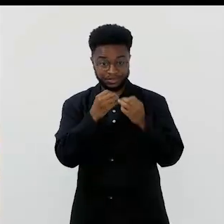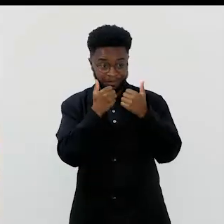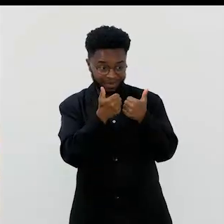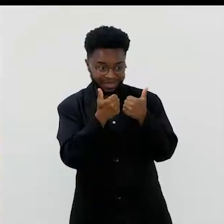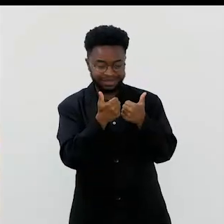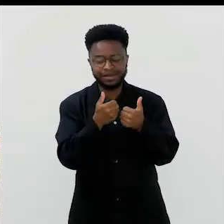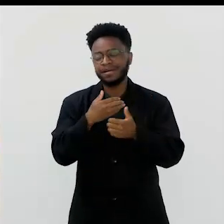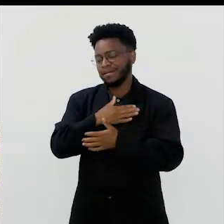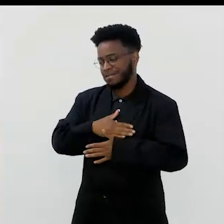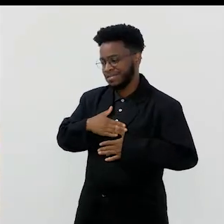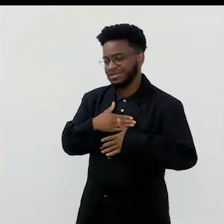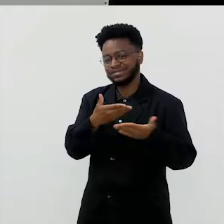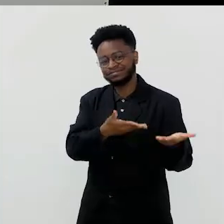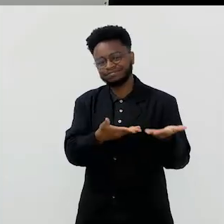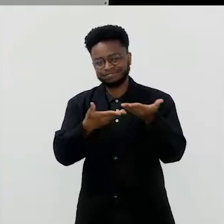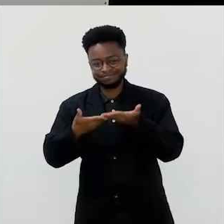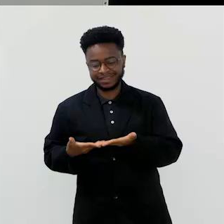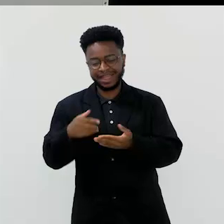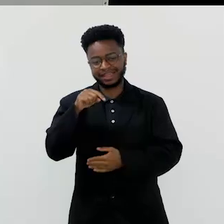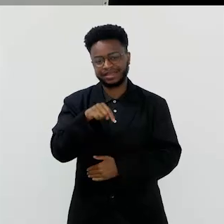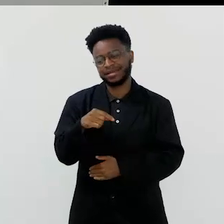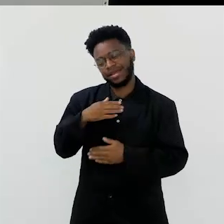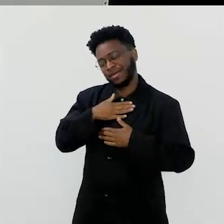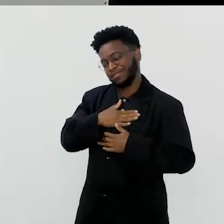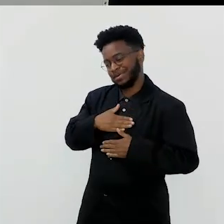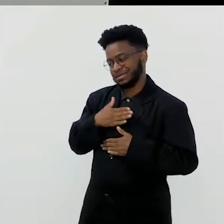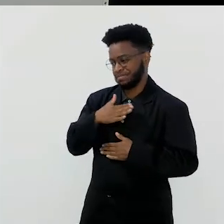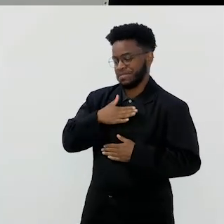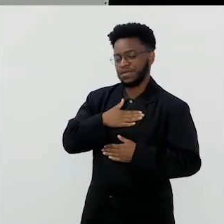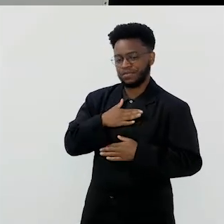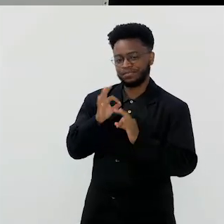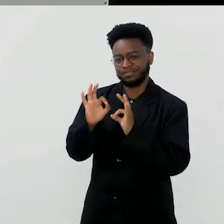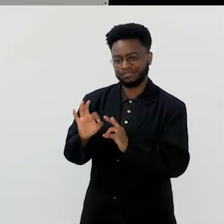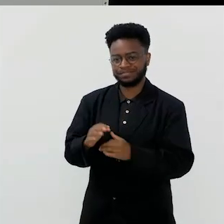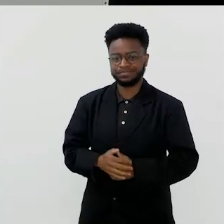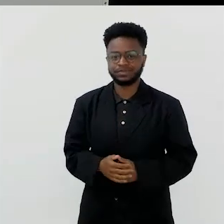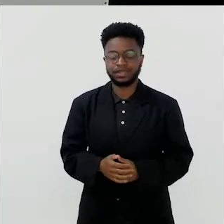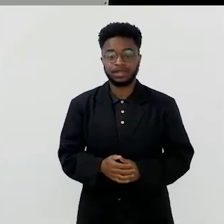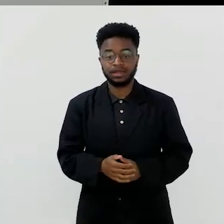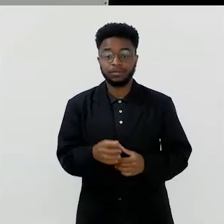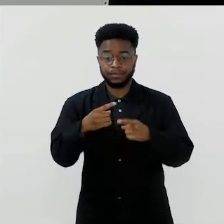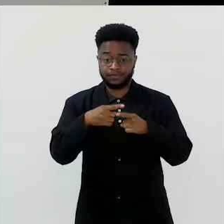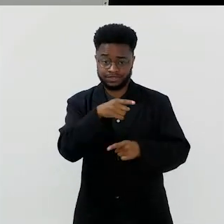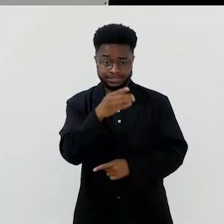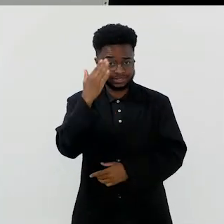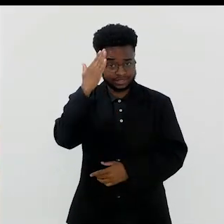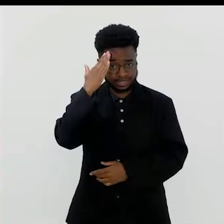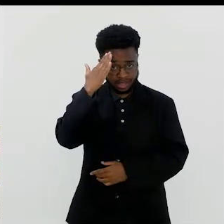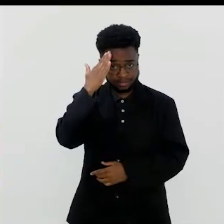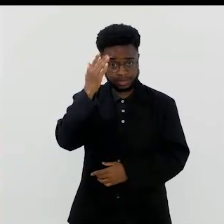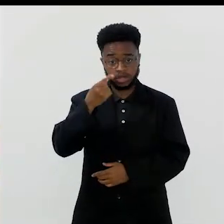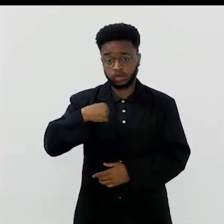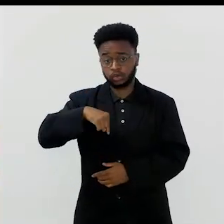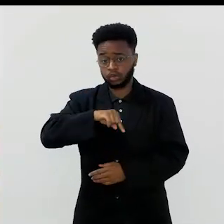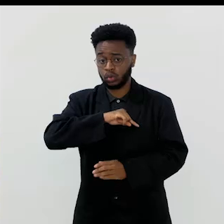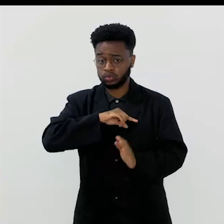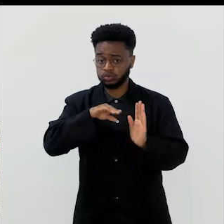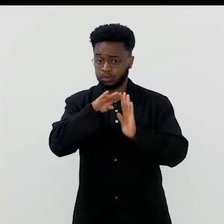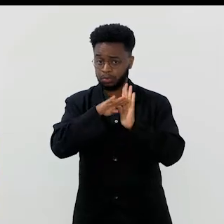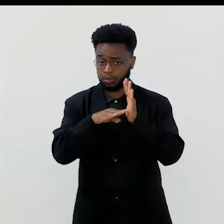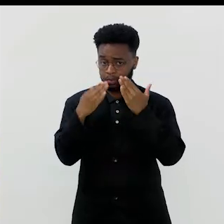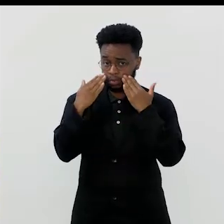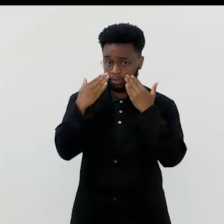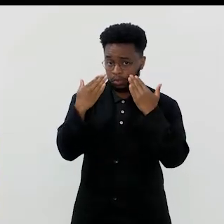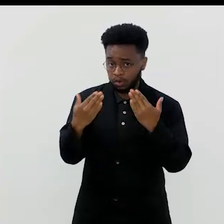Alex? Tudo bem, amigo. Prazer te receber aqui. Prazer é meu, satisfação estar aqui com você. Porque você sabe que o nosso programa,